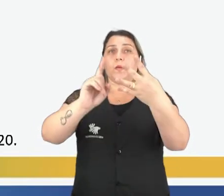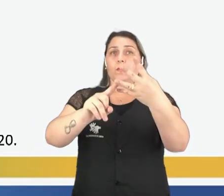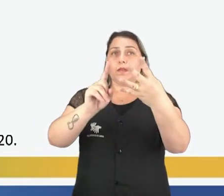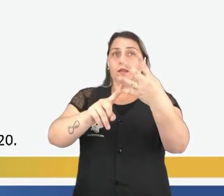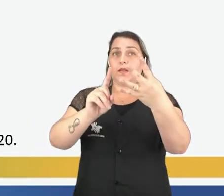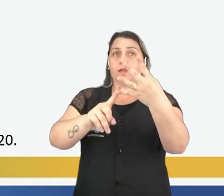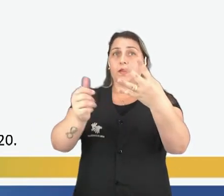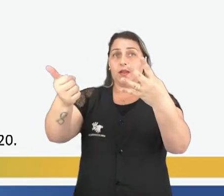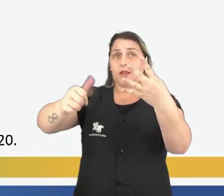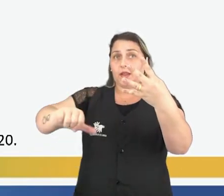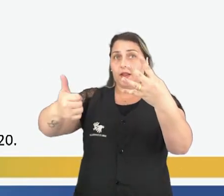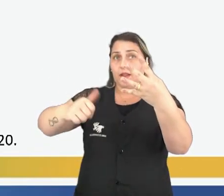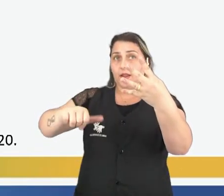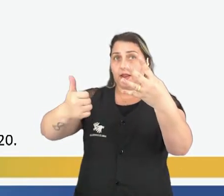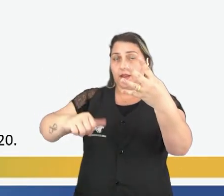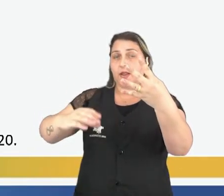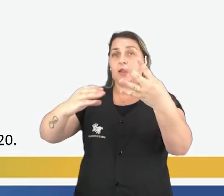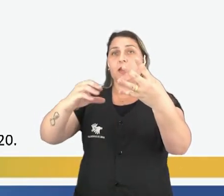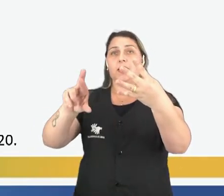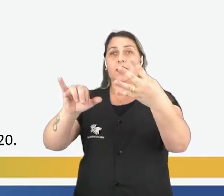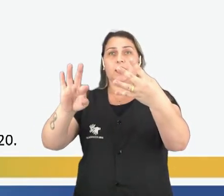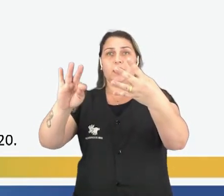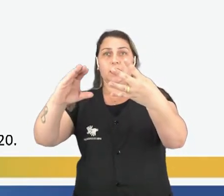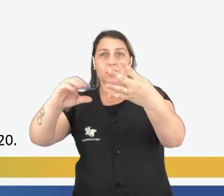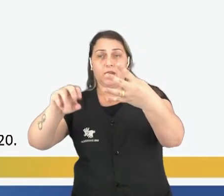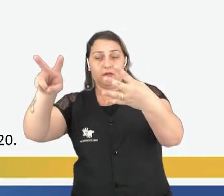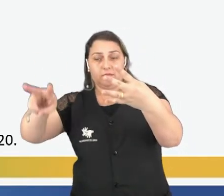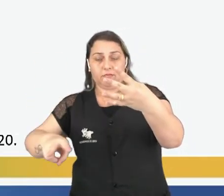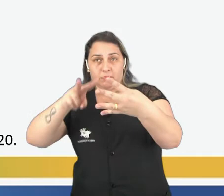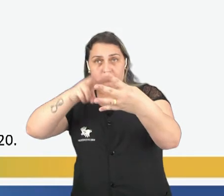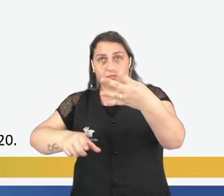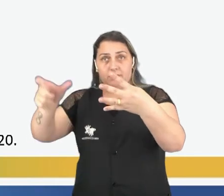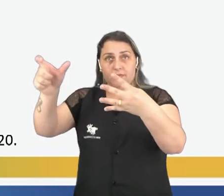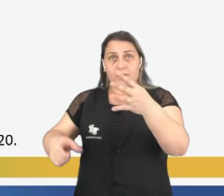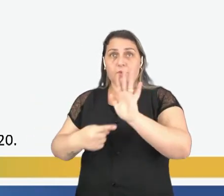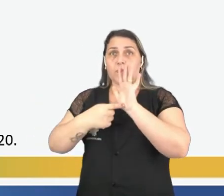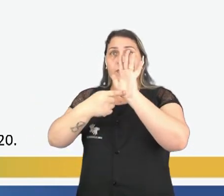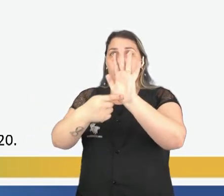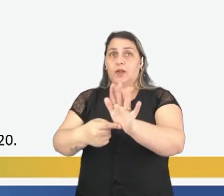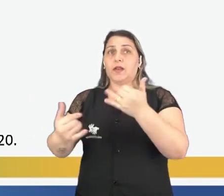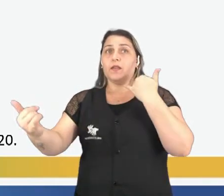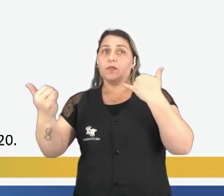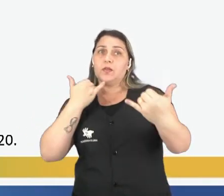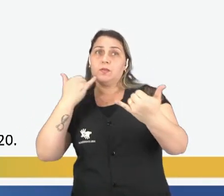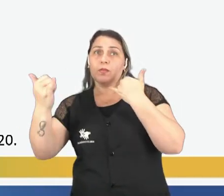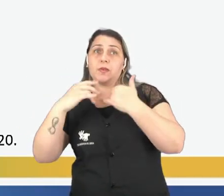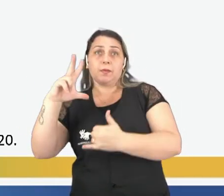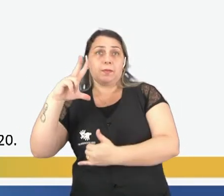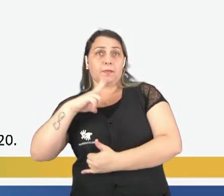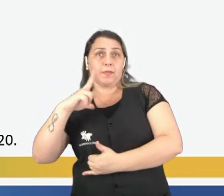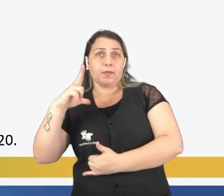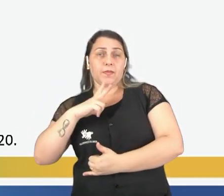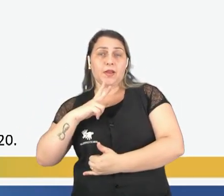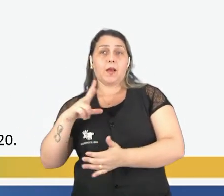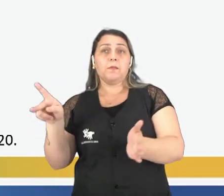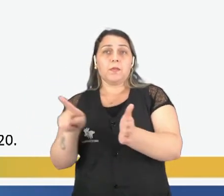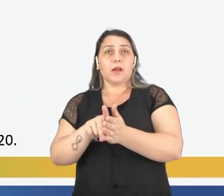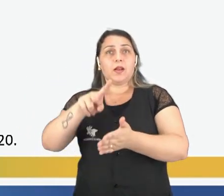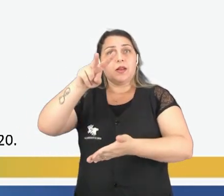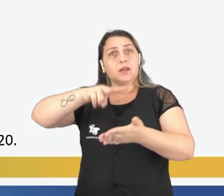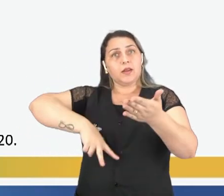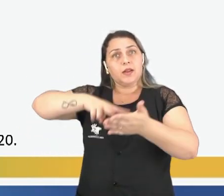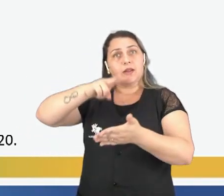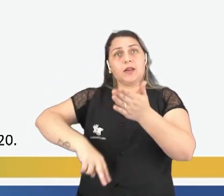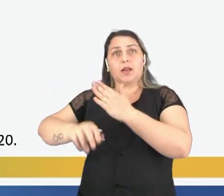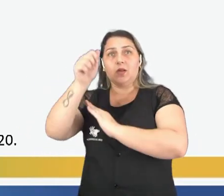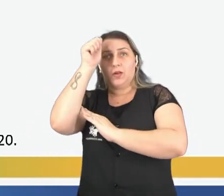parágrafo, olha lá. Análise crítica do leitor, apresentação e informações particulares sobre a